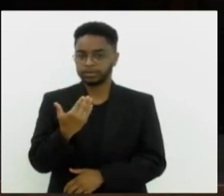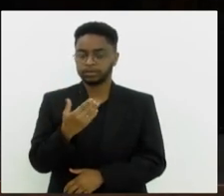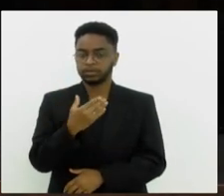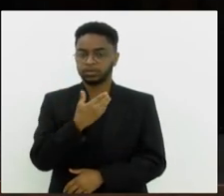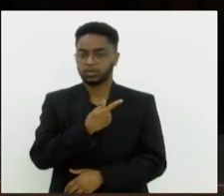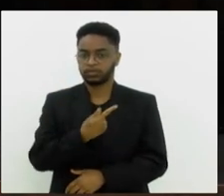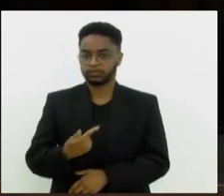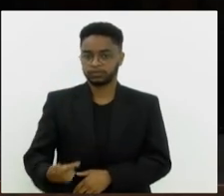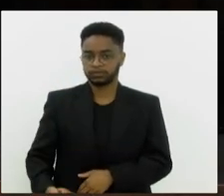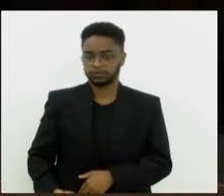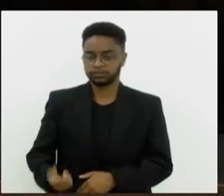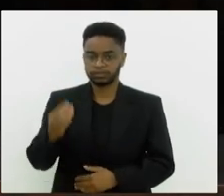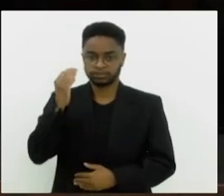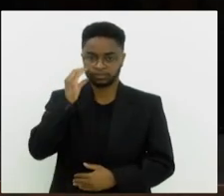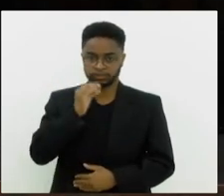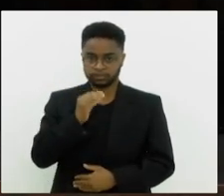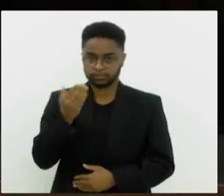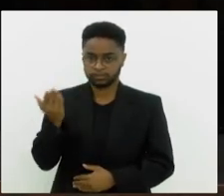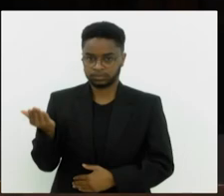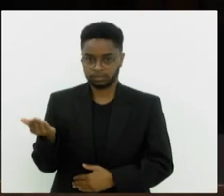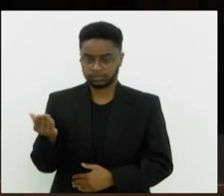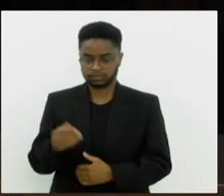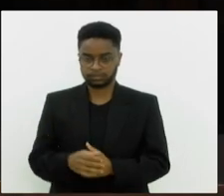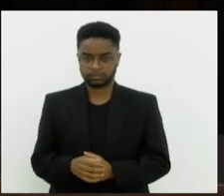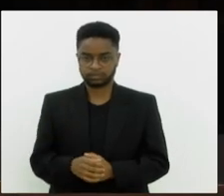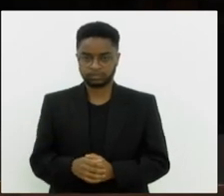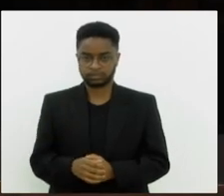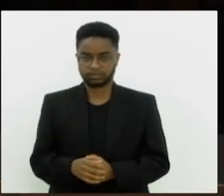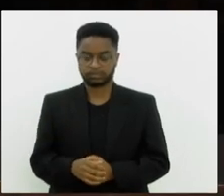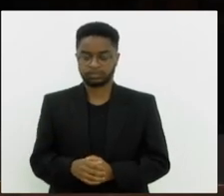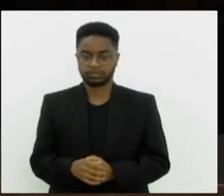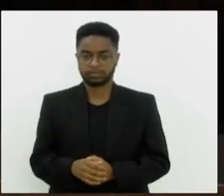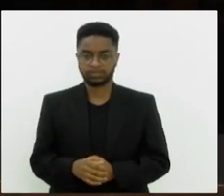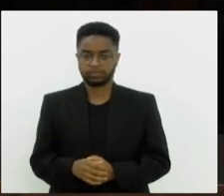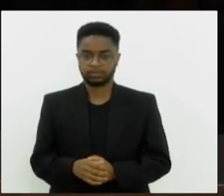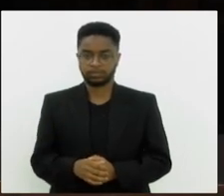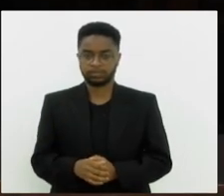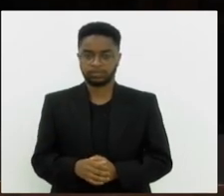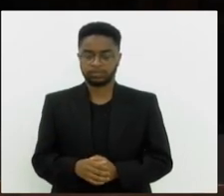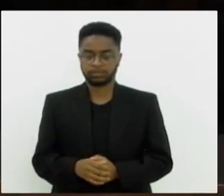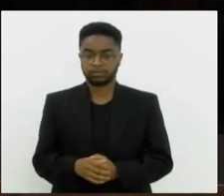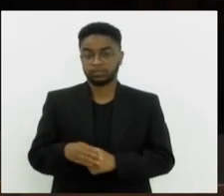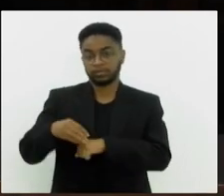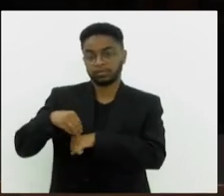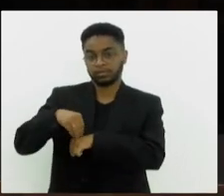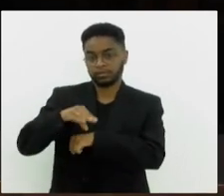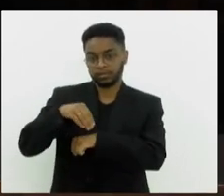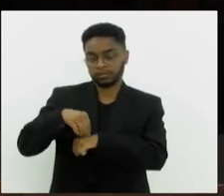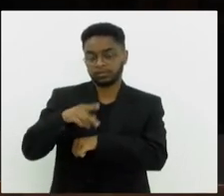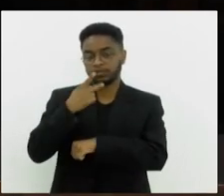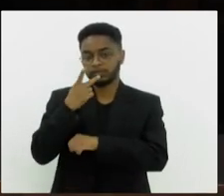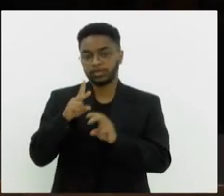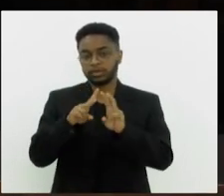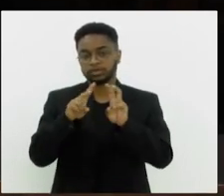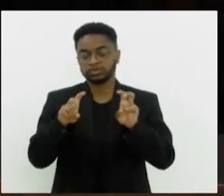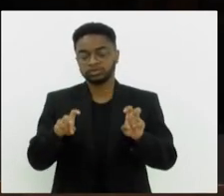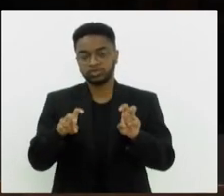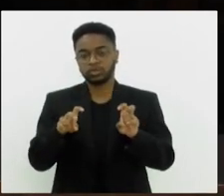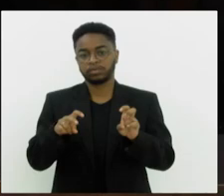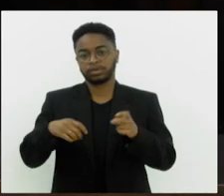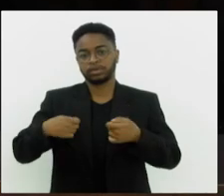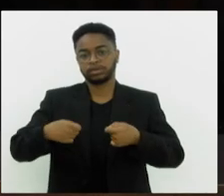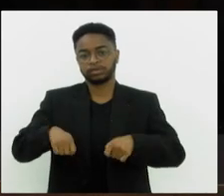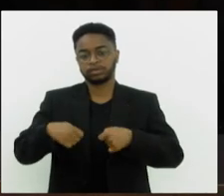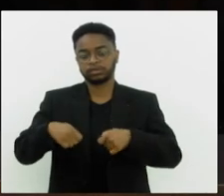senhor governador do Estado do Rio de Janeiro, o senhor Cláudio Bonfim de Castro e Silva, o envio de mensagem dispondo sobre a necessidade